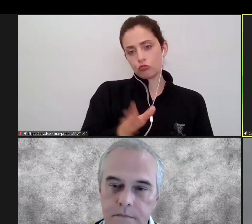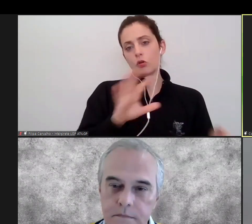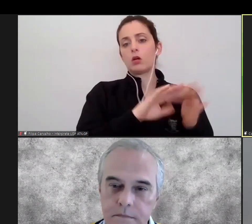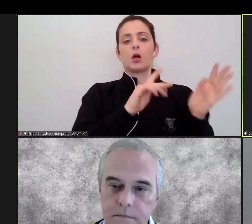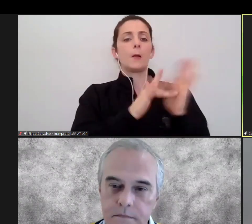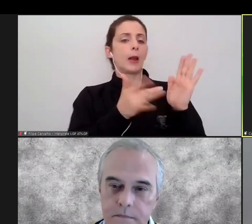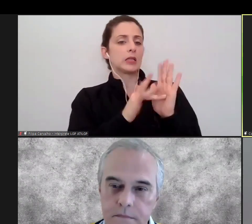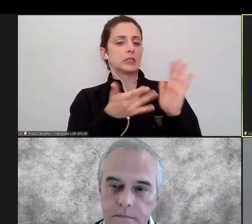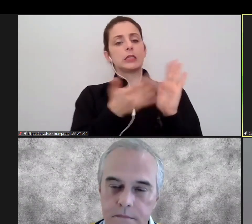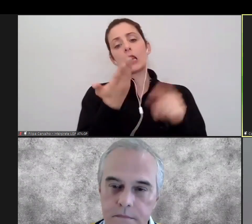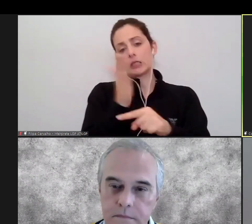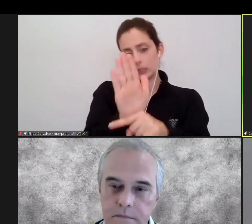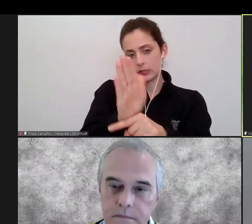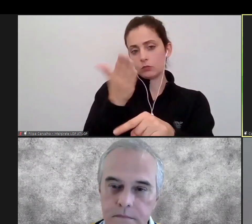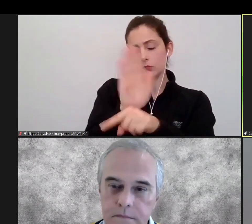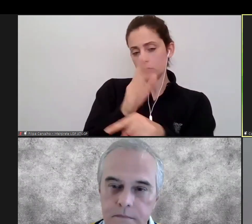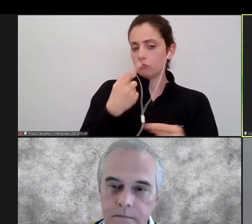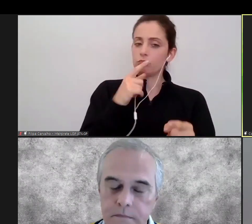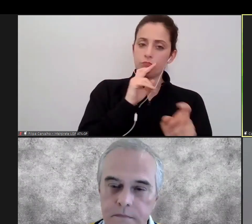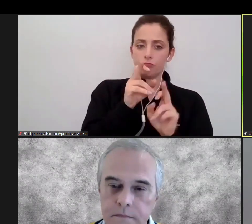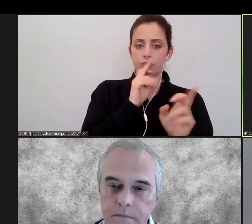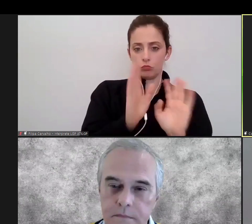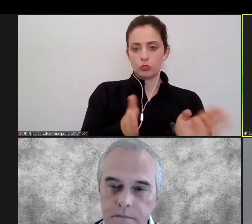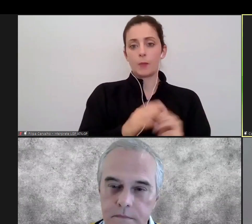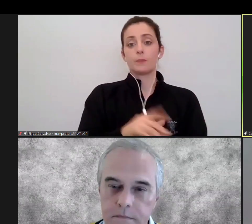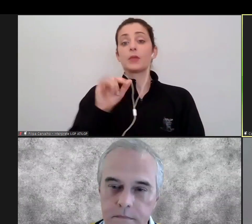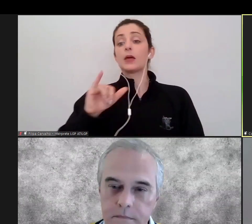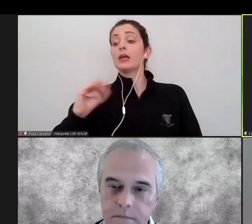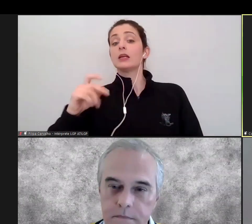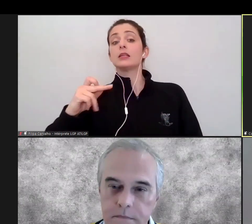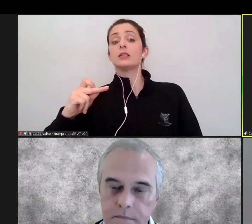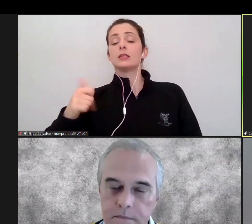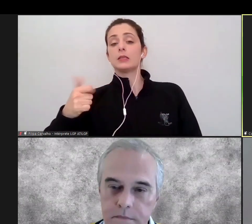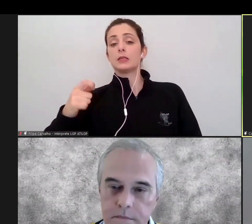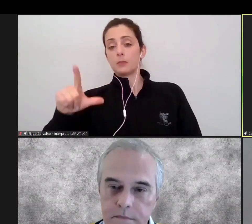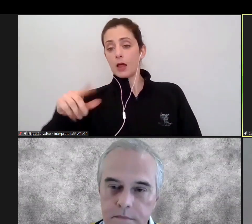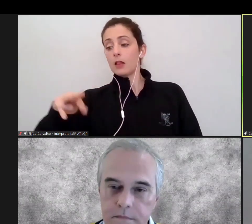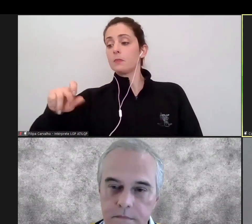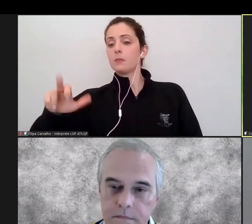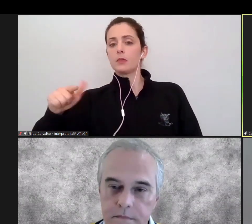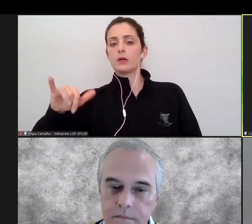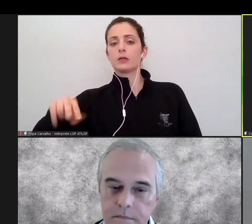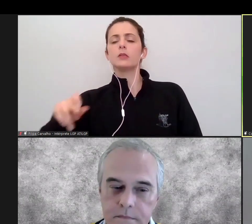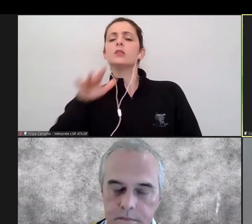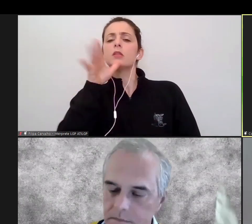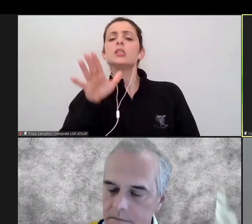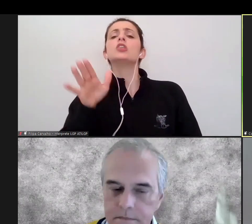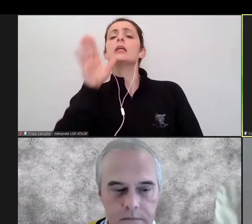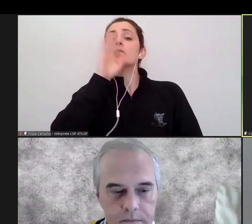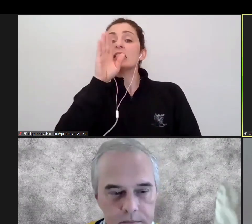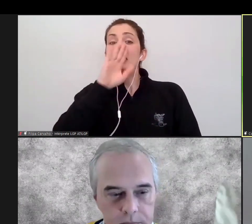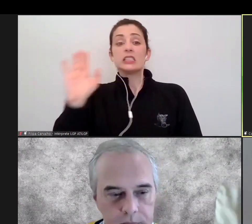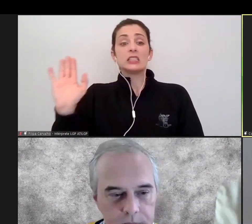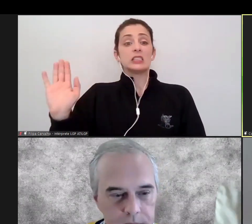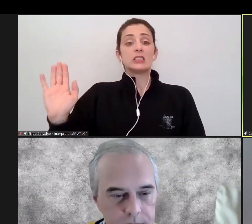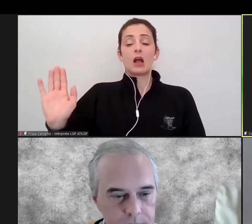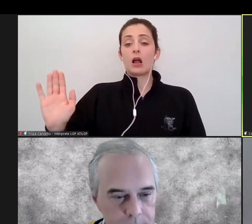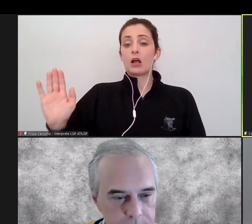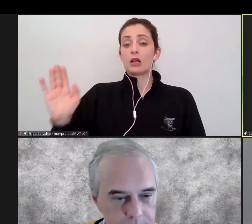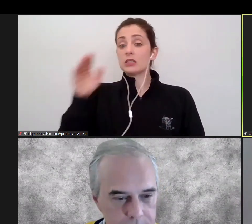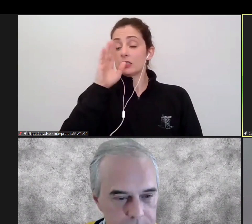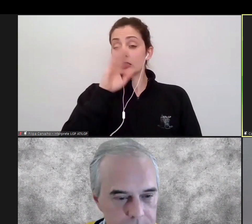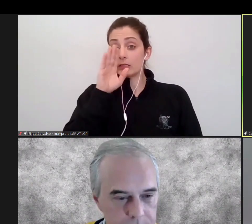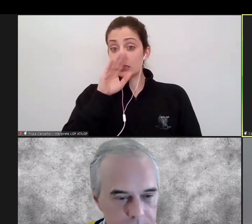também o Eduardo Homem da Costa. A Isabel Martins pergunta, mas quando há rejeição, Rita, para si esta questão, quando